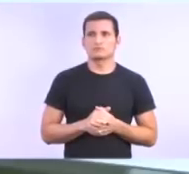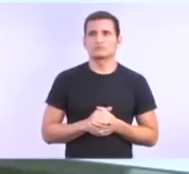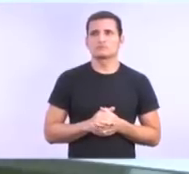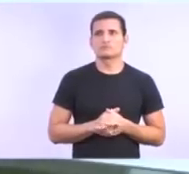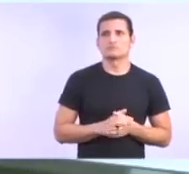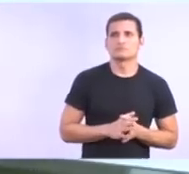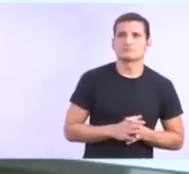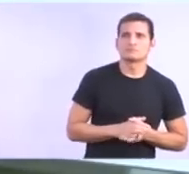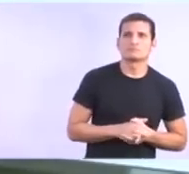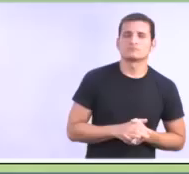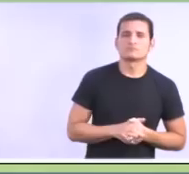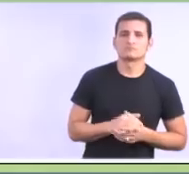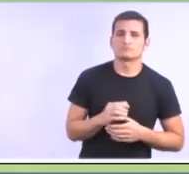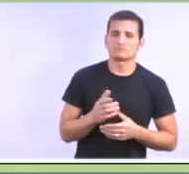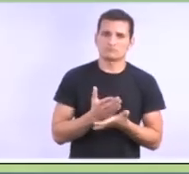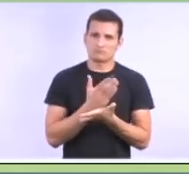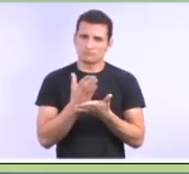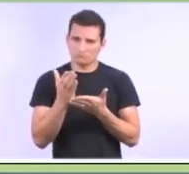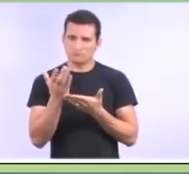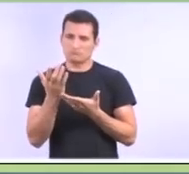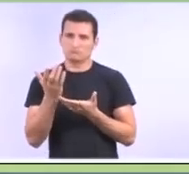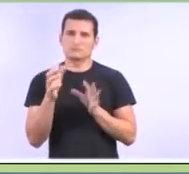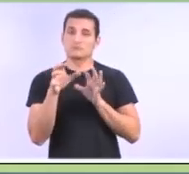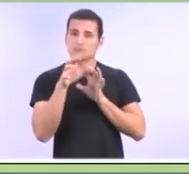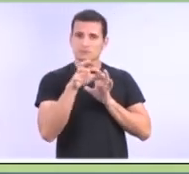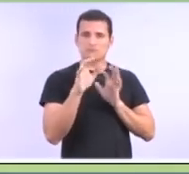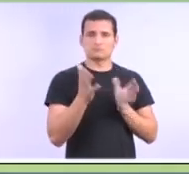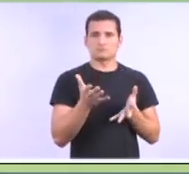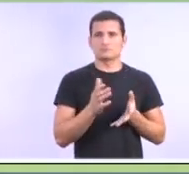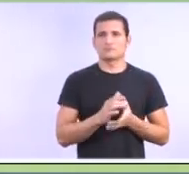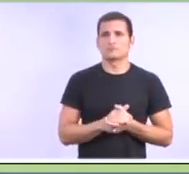né, aleatoriamente algumas características.